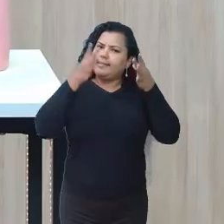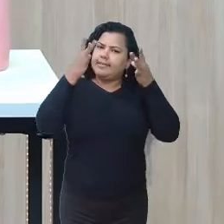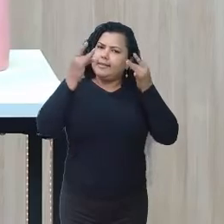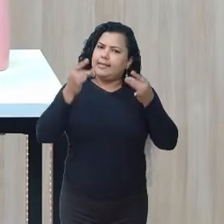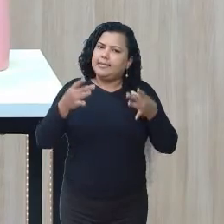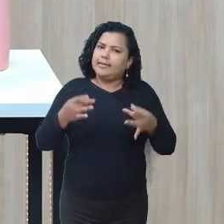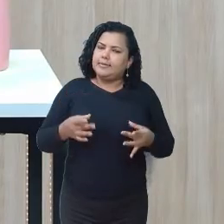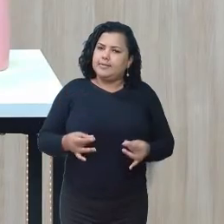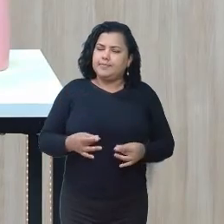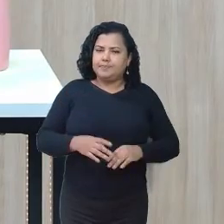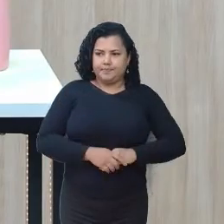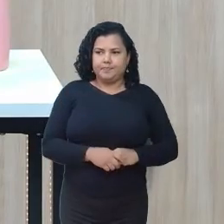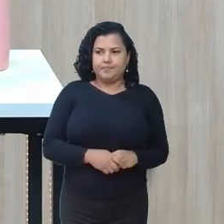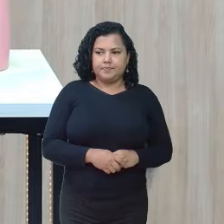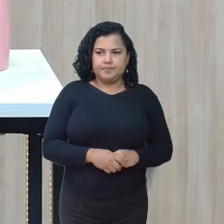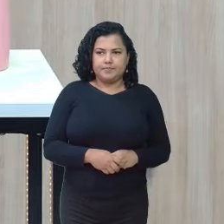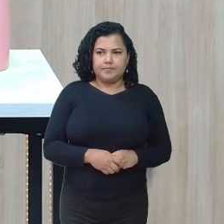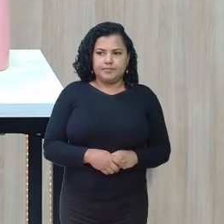cada um.